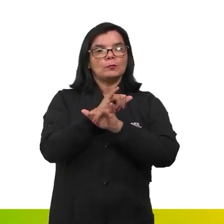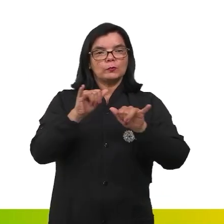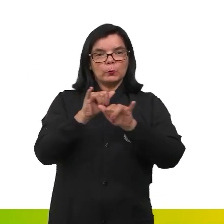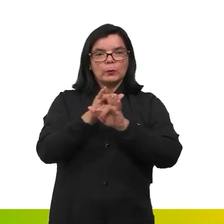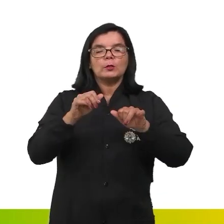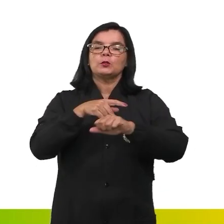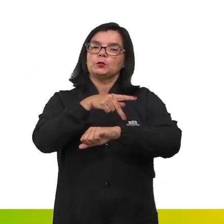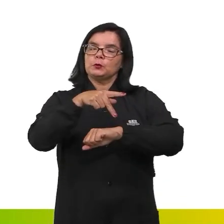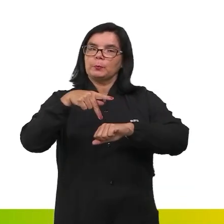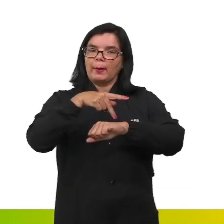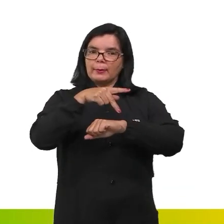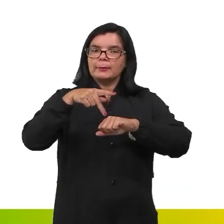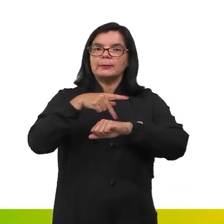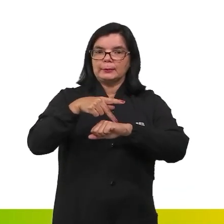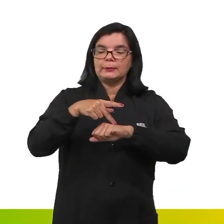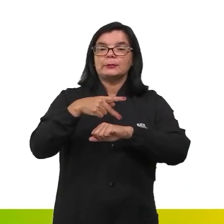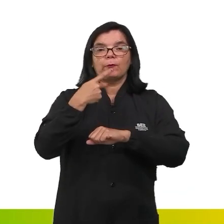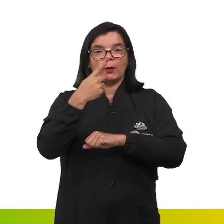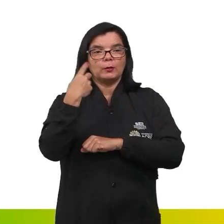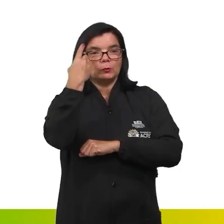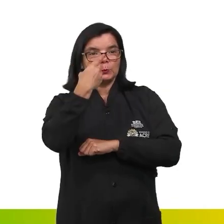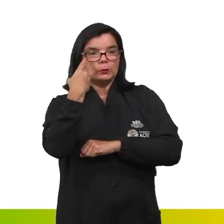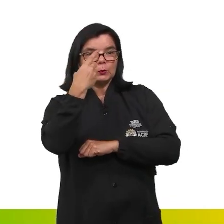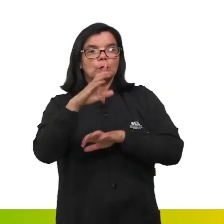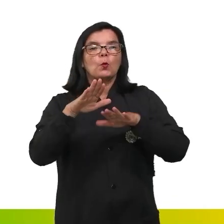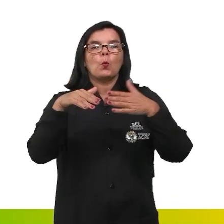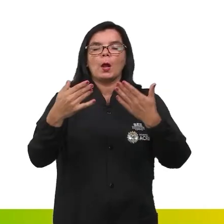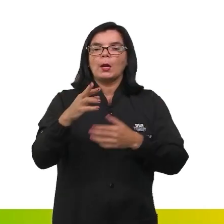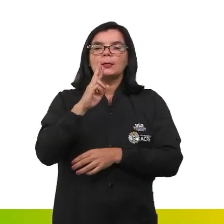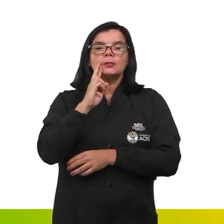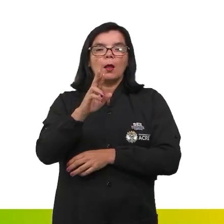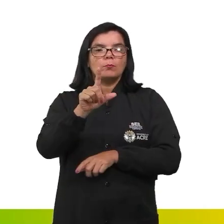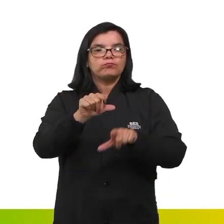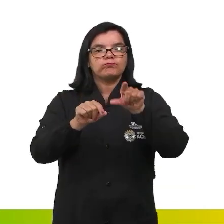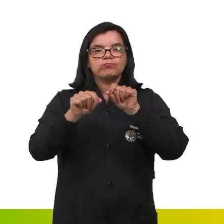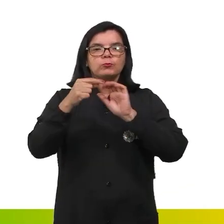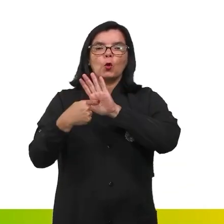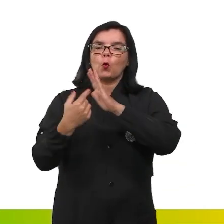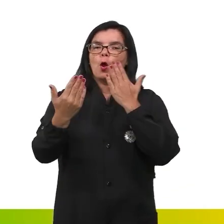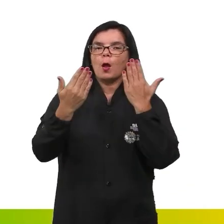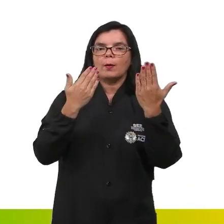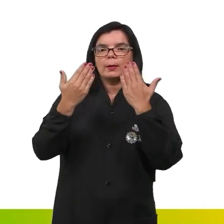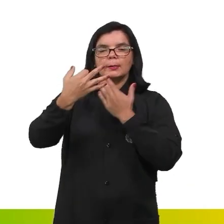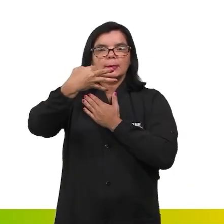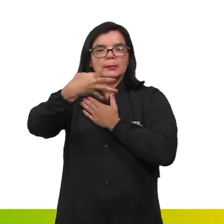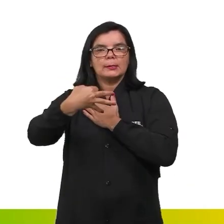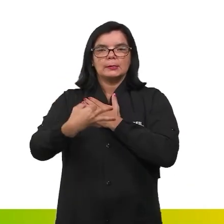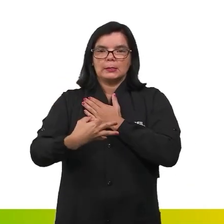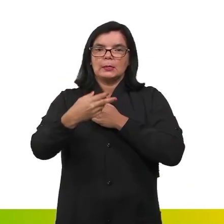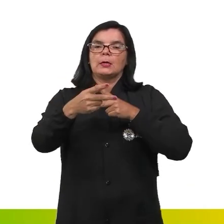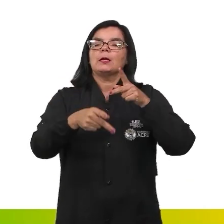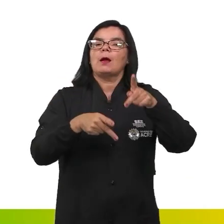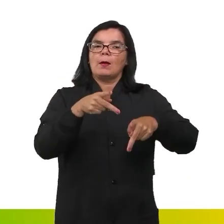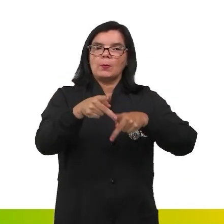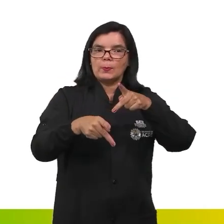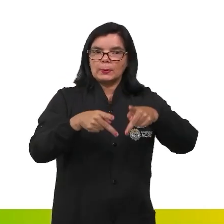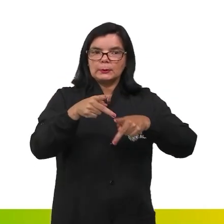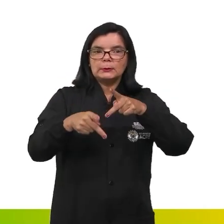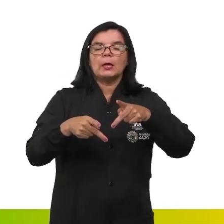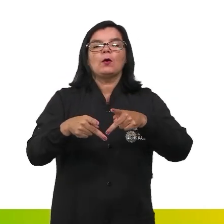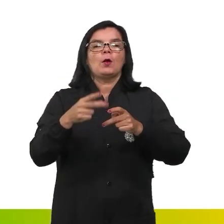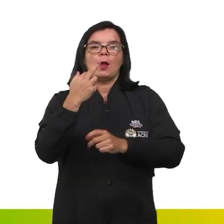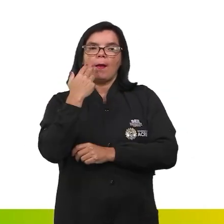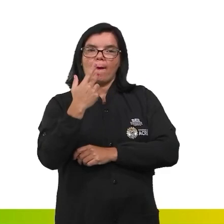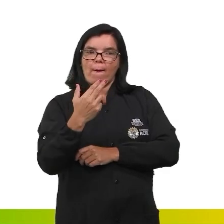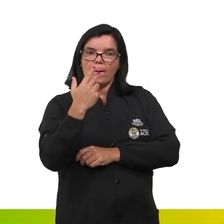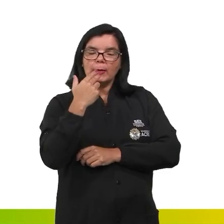Considerando as informações sobre os países hispanohablantes mencionados no texto, qual das seguintes afirmações apresenta uma comparação adequada entre elas e a